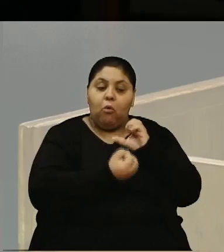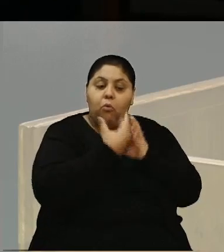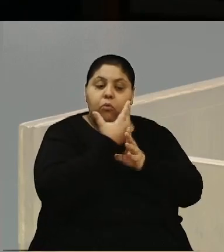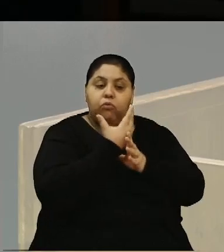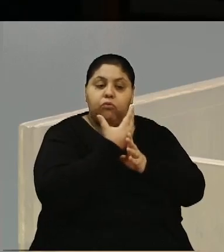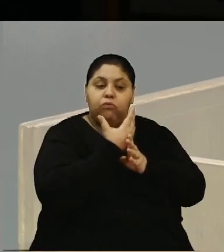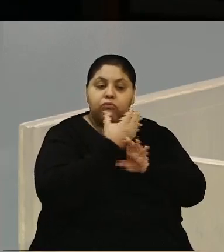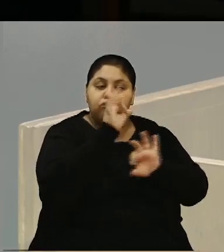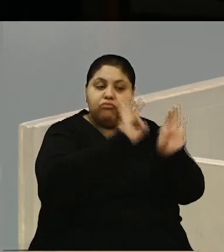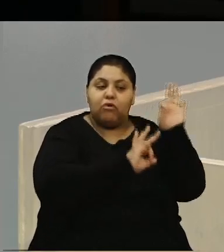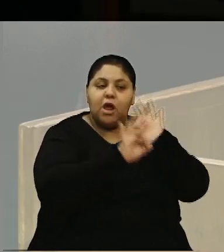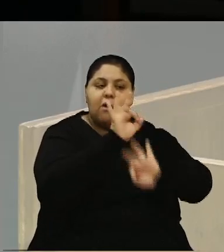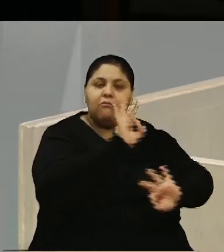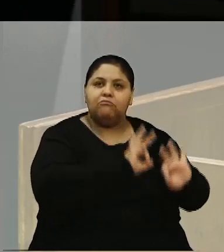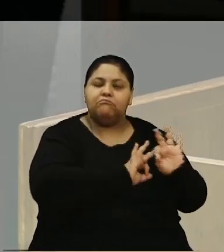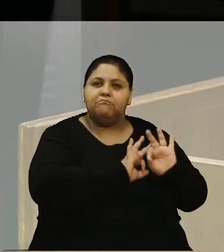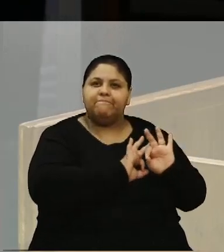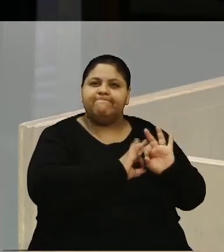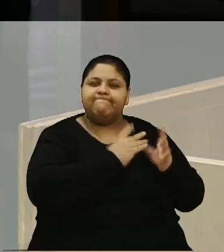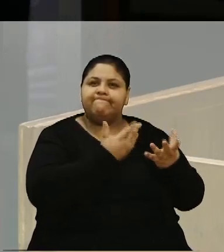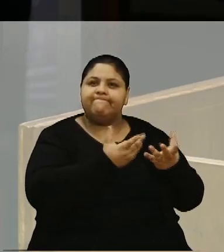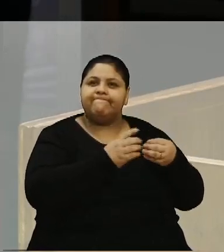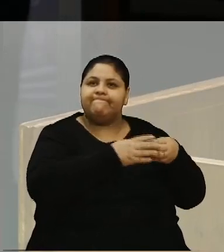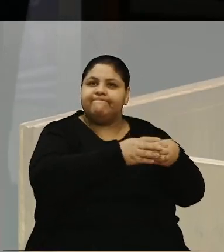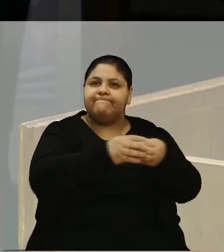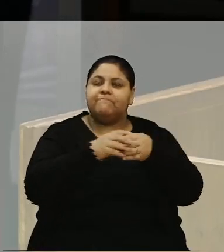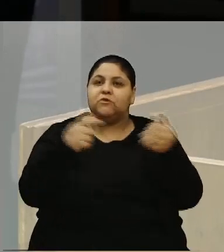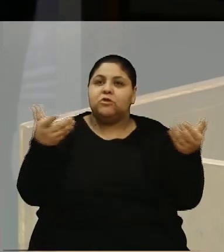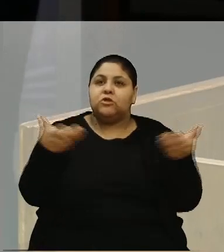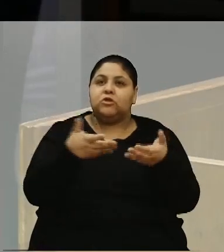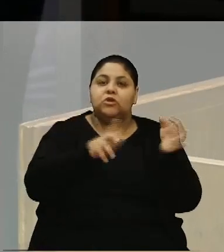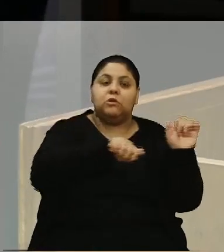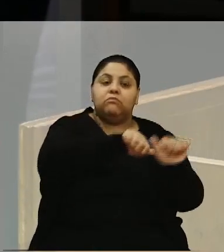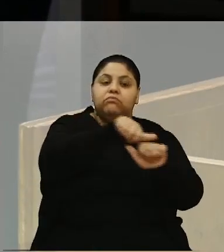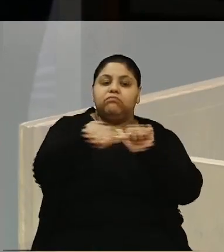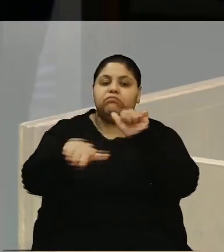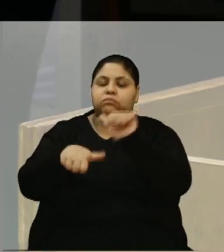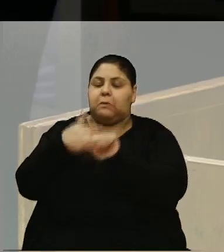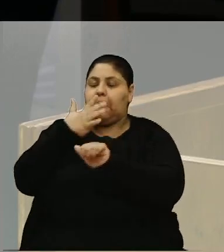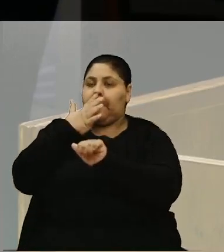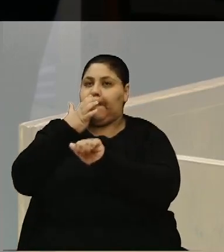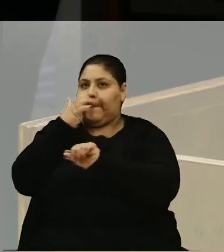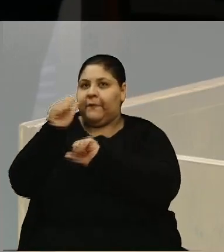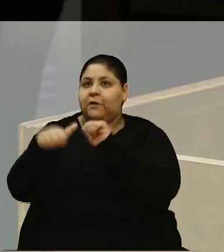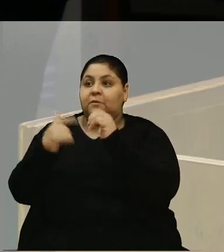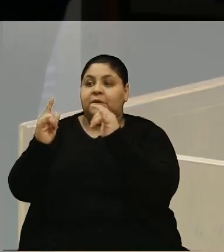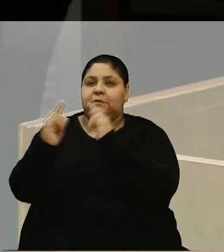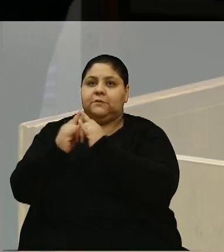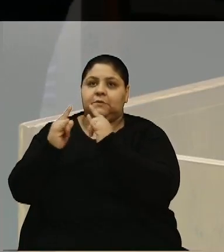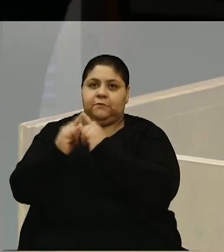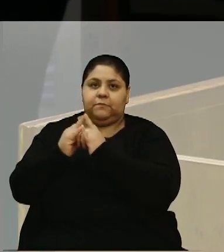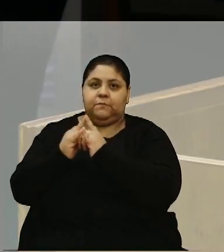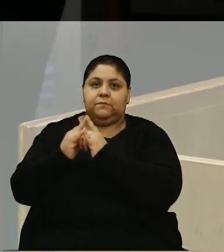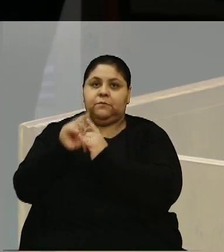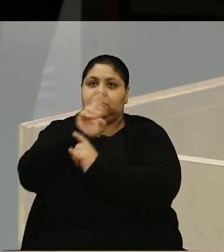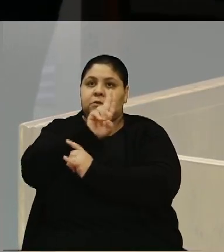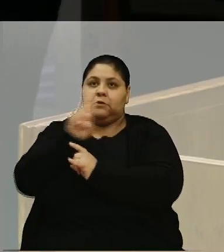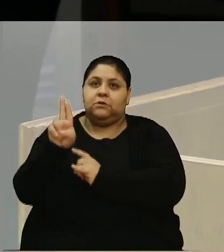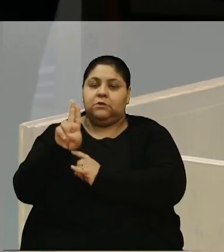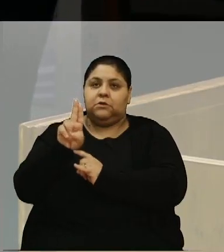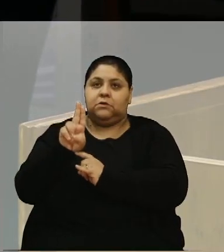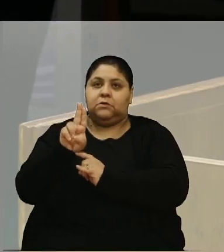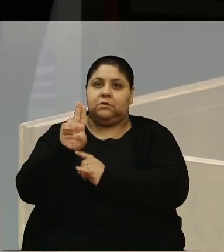e formalizar um grupo que hoje está se transformando numa entidade. Essa entidade chamada Ajuda